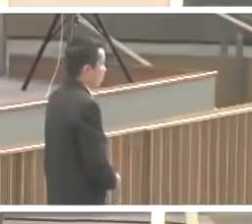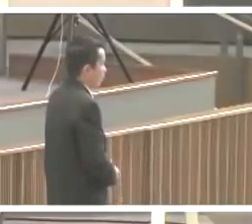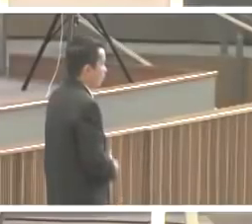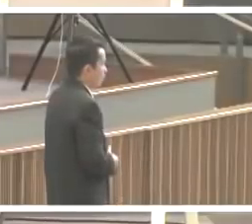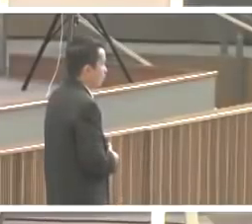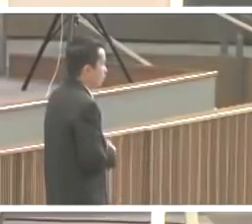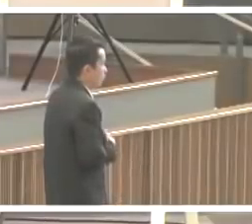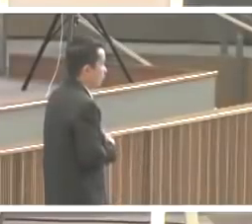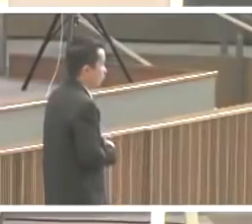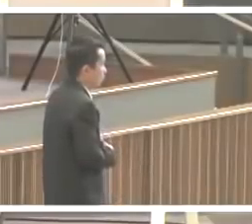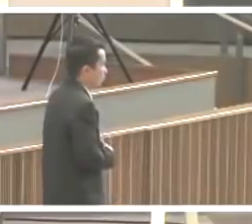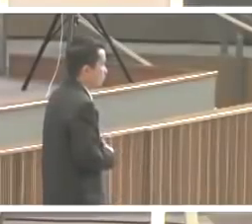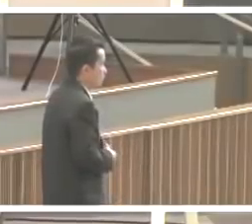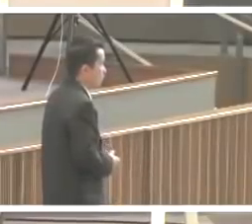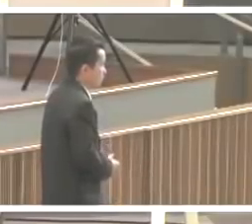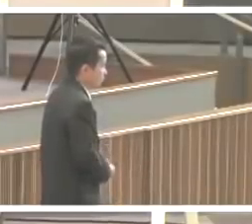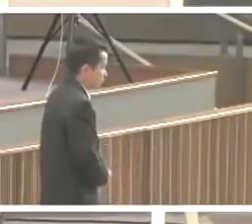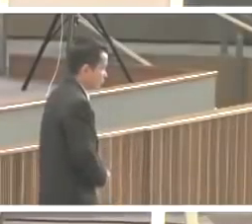Por quê?